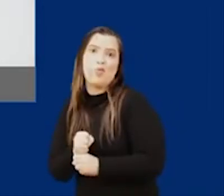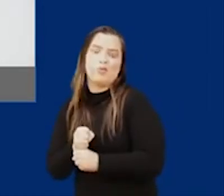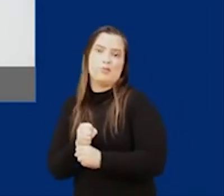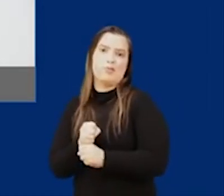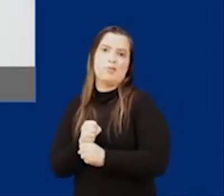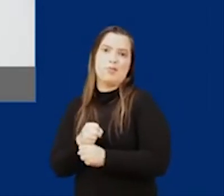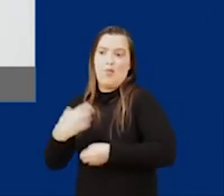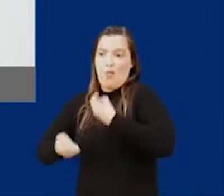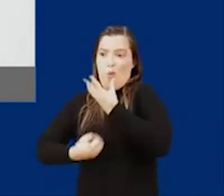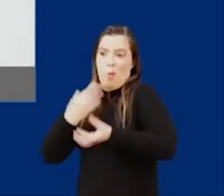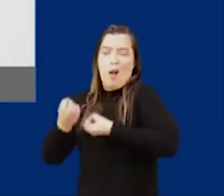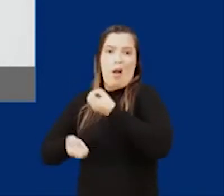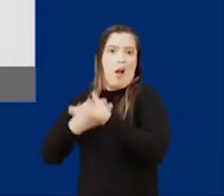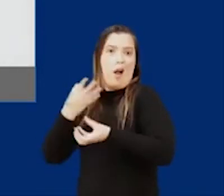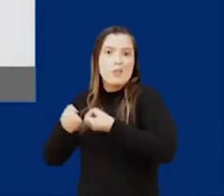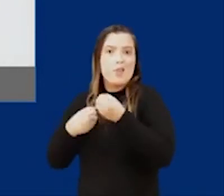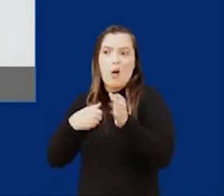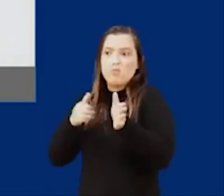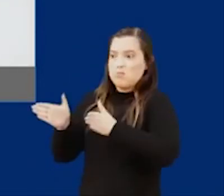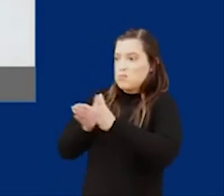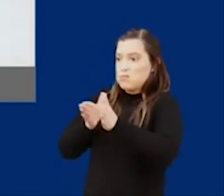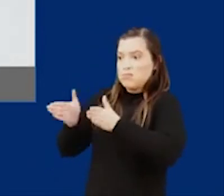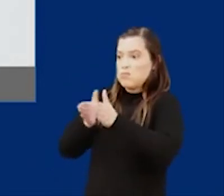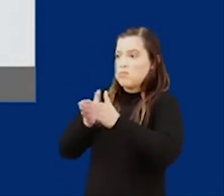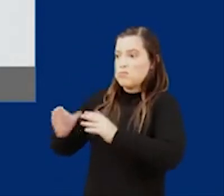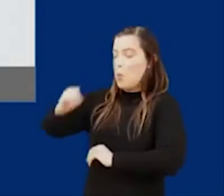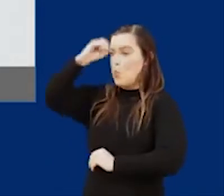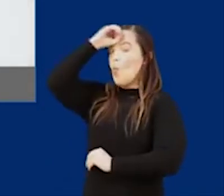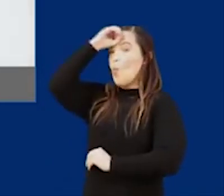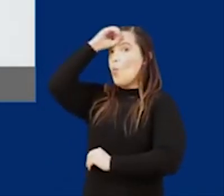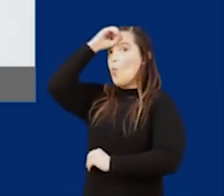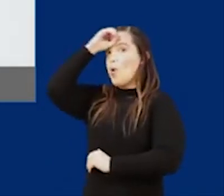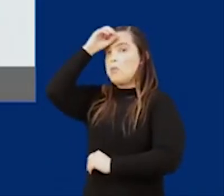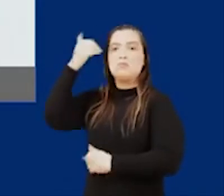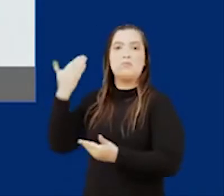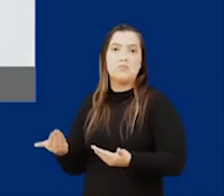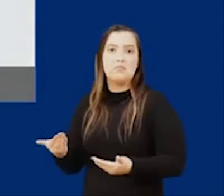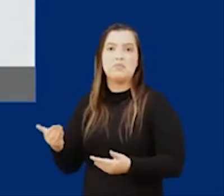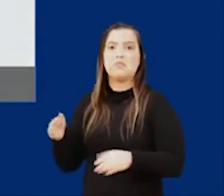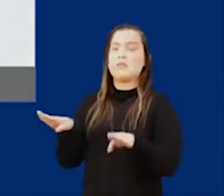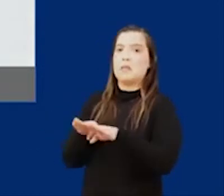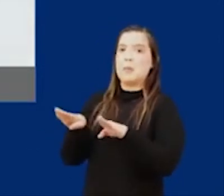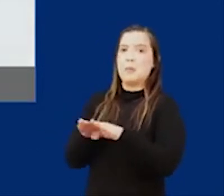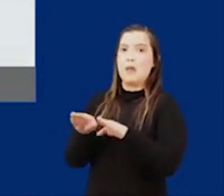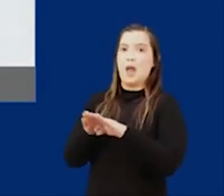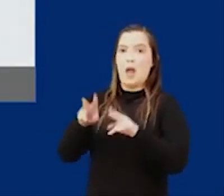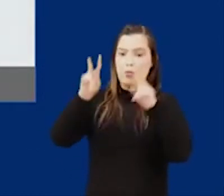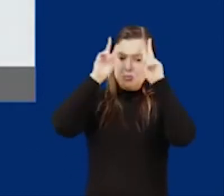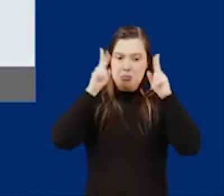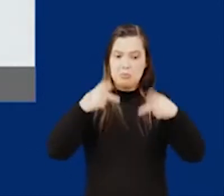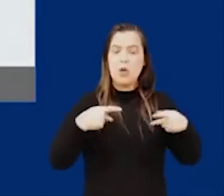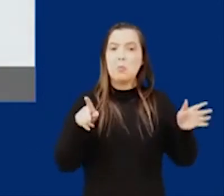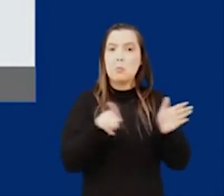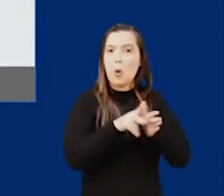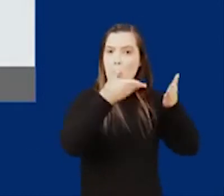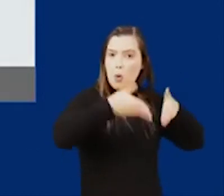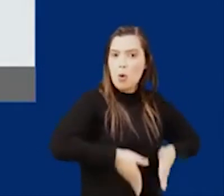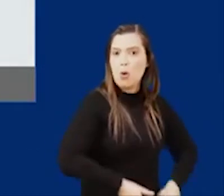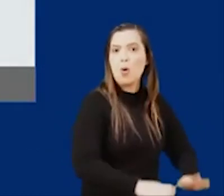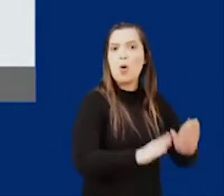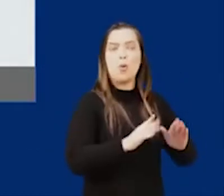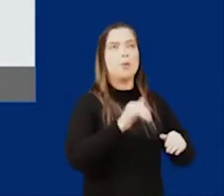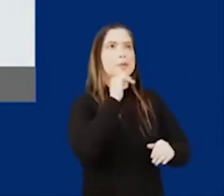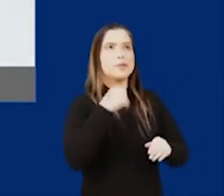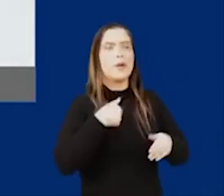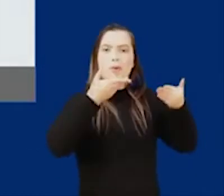E também não têm o acesso às informações positivas ligadas à humanização do nascimento, né? Aos nascimentos respeitosos,